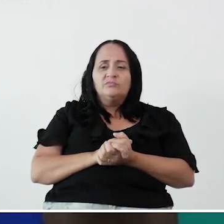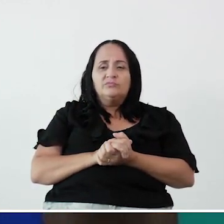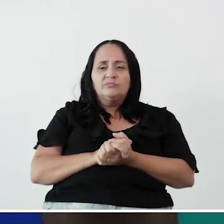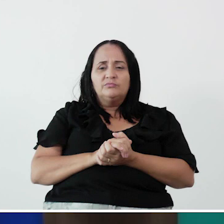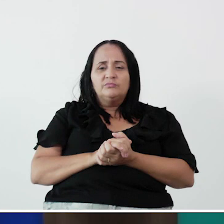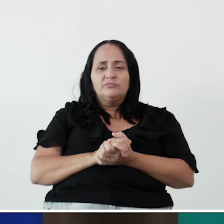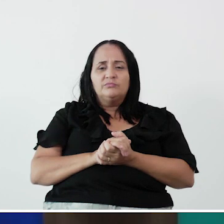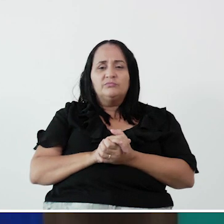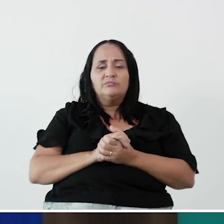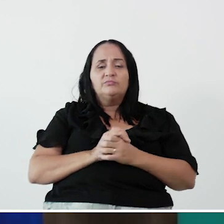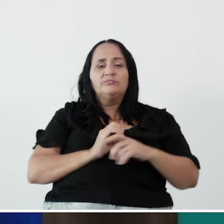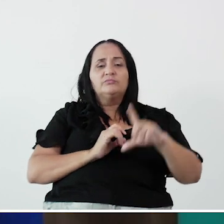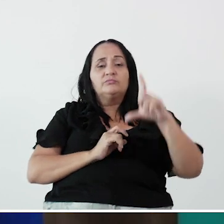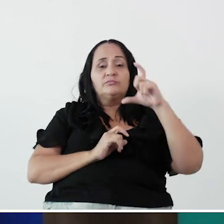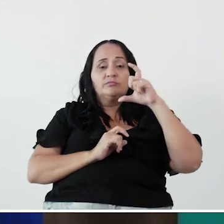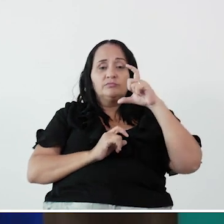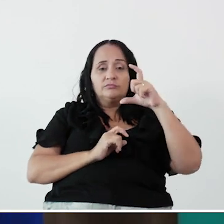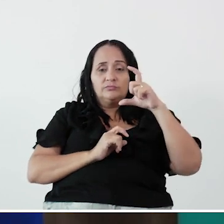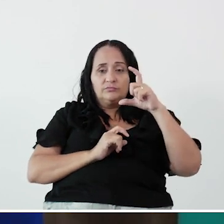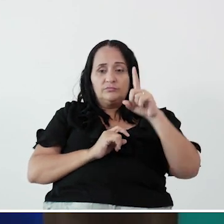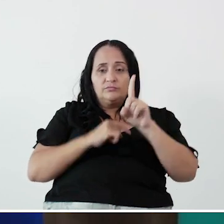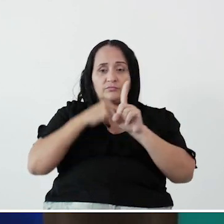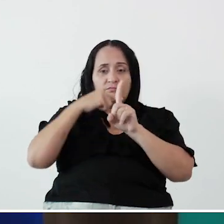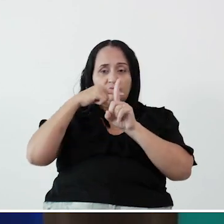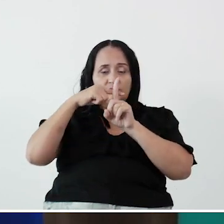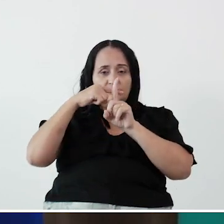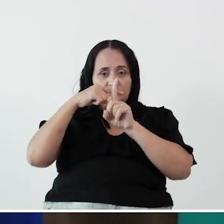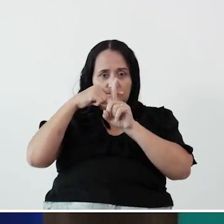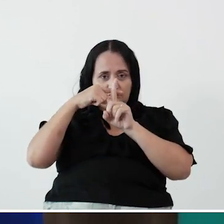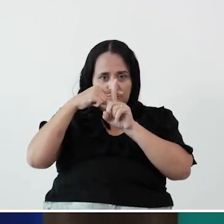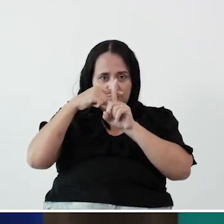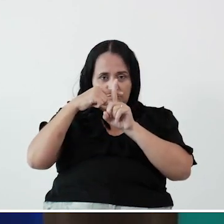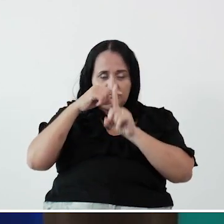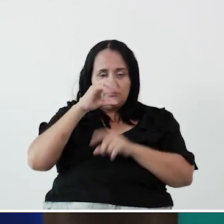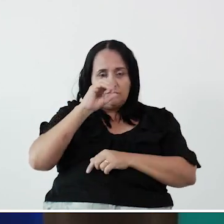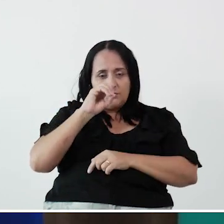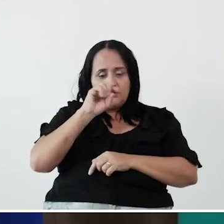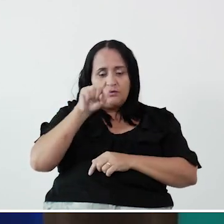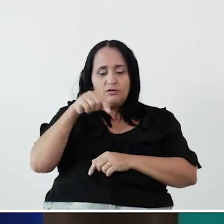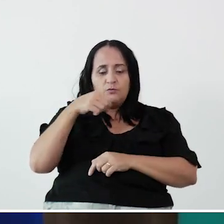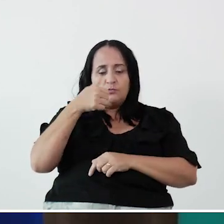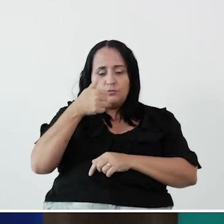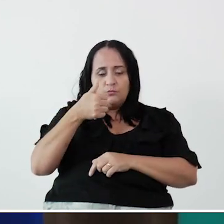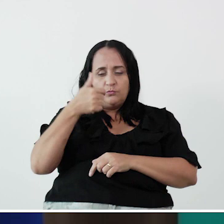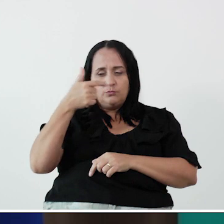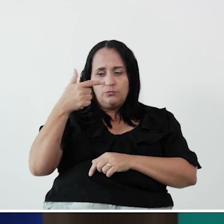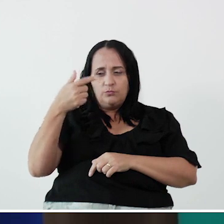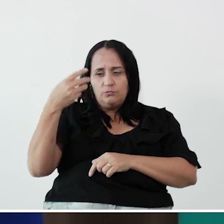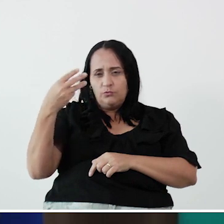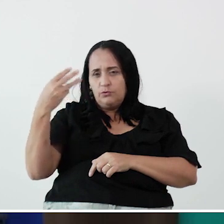dos positivos, que nós chamamos de naturais,